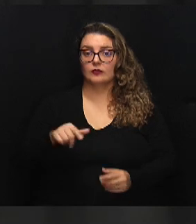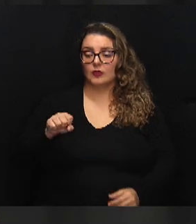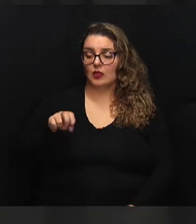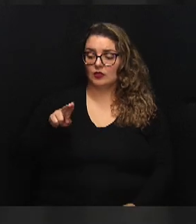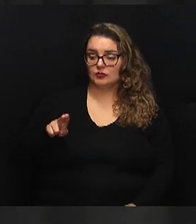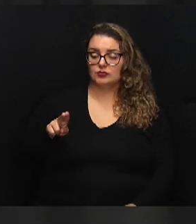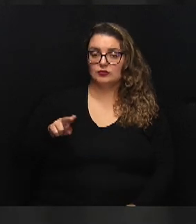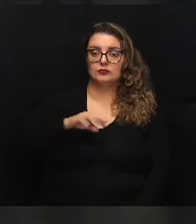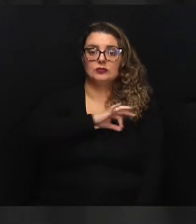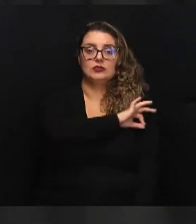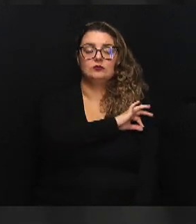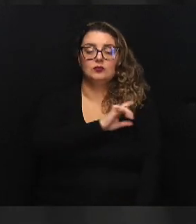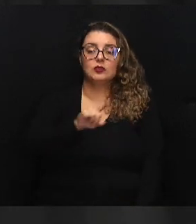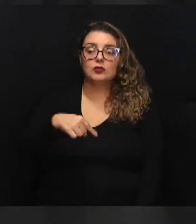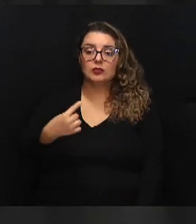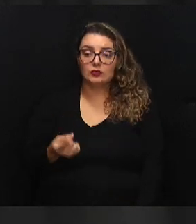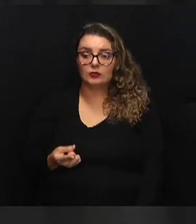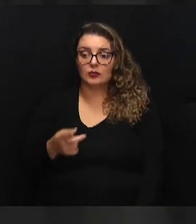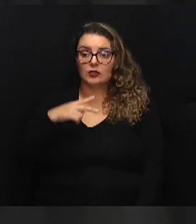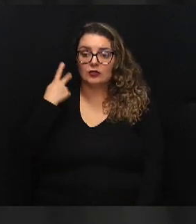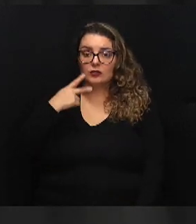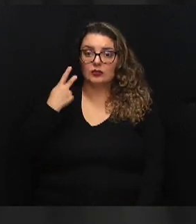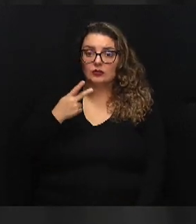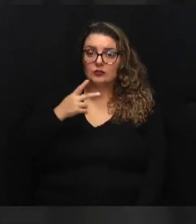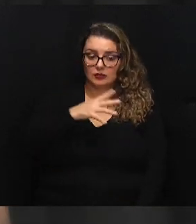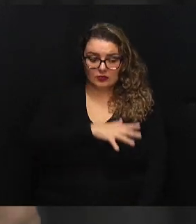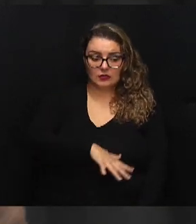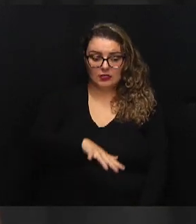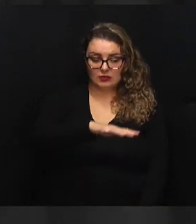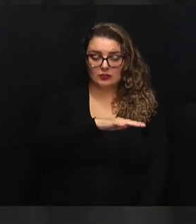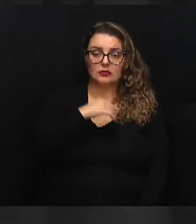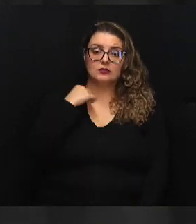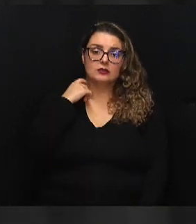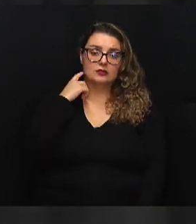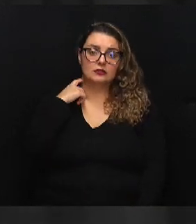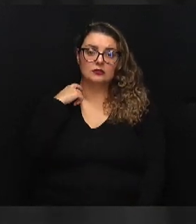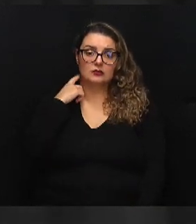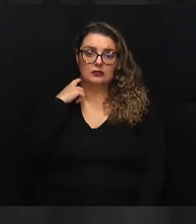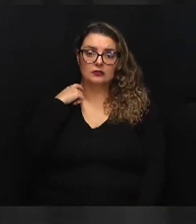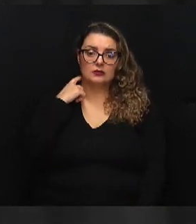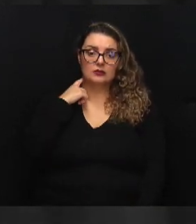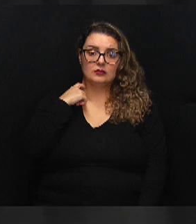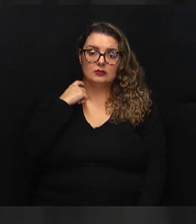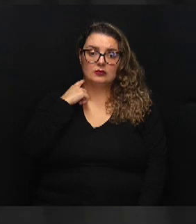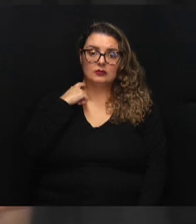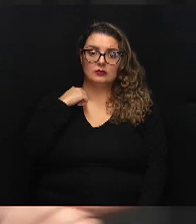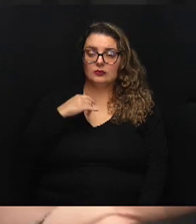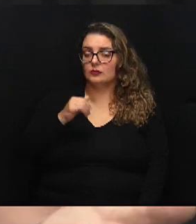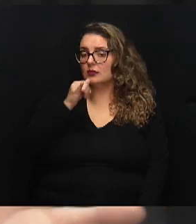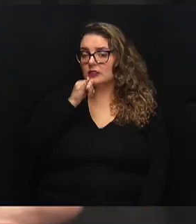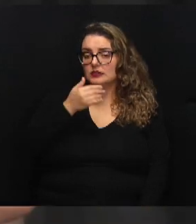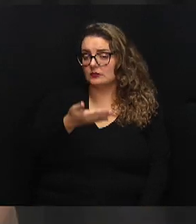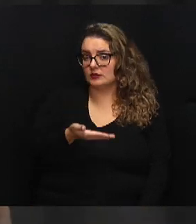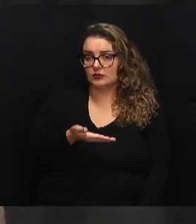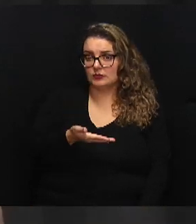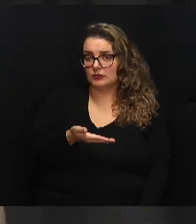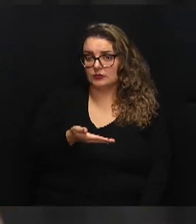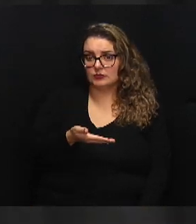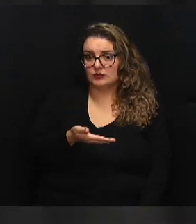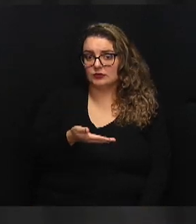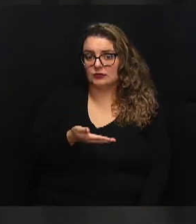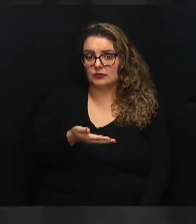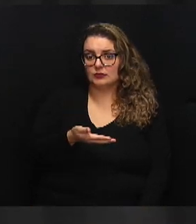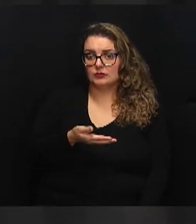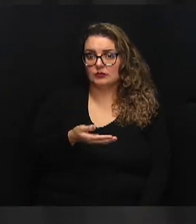subprefeito e depois ter sido vereador daquela região, que a gente levava tudo. O exemplo disso é